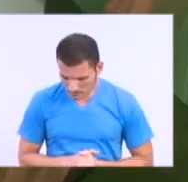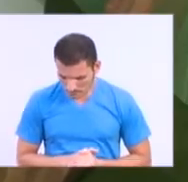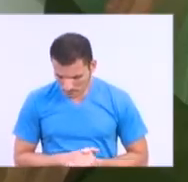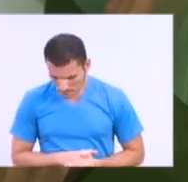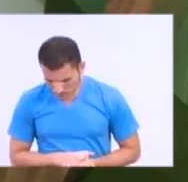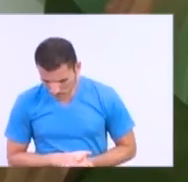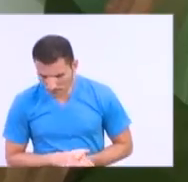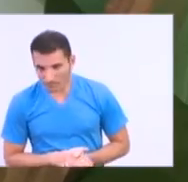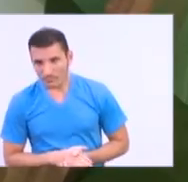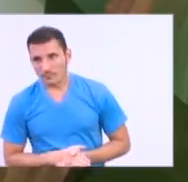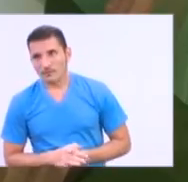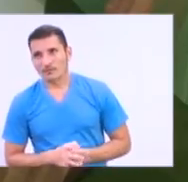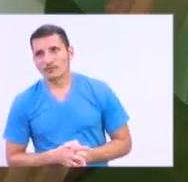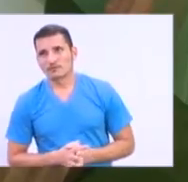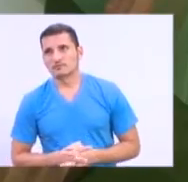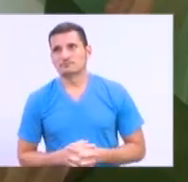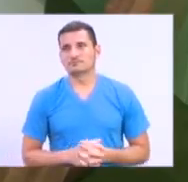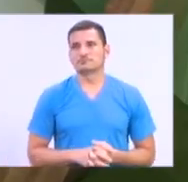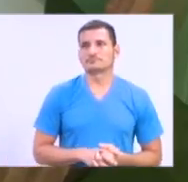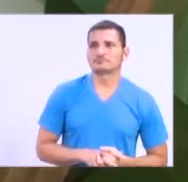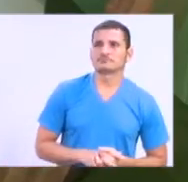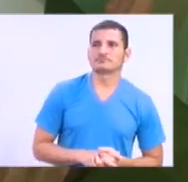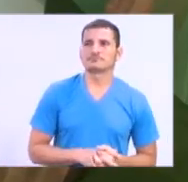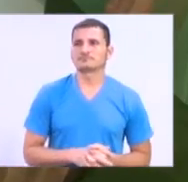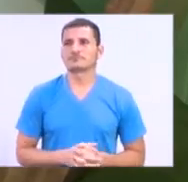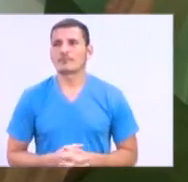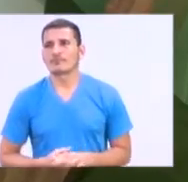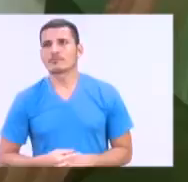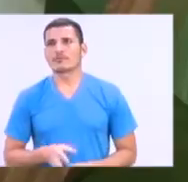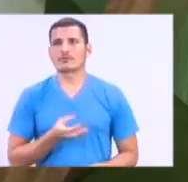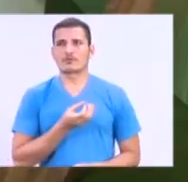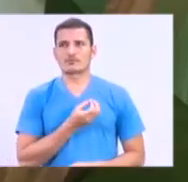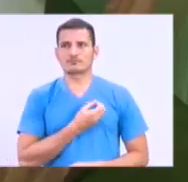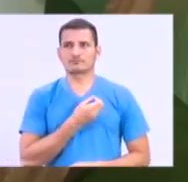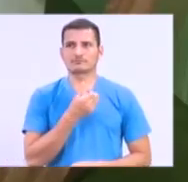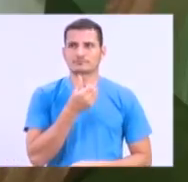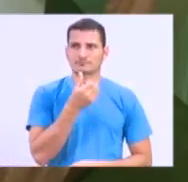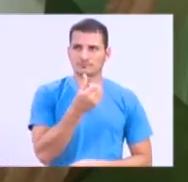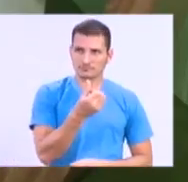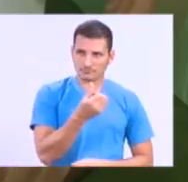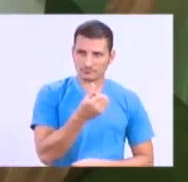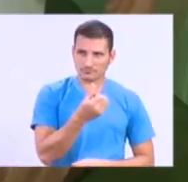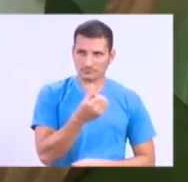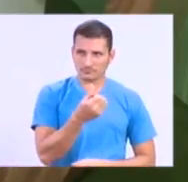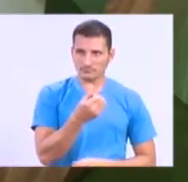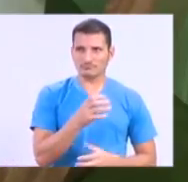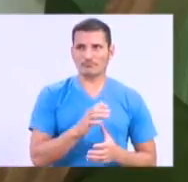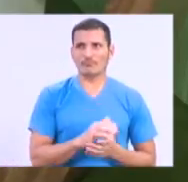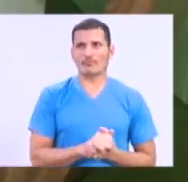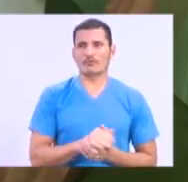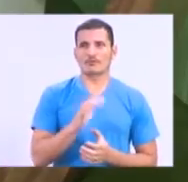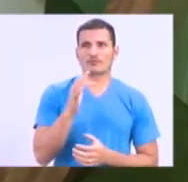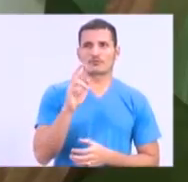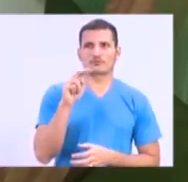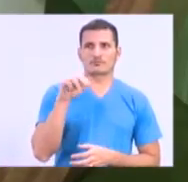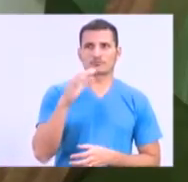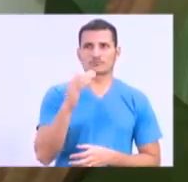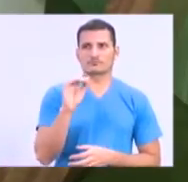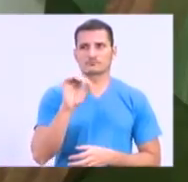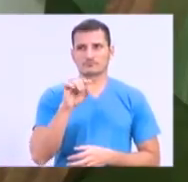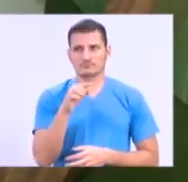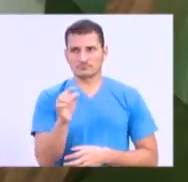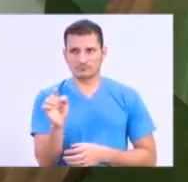número 6. Para que servem as funções criadas no decorrer do código em PHP?